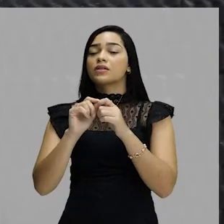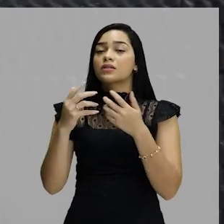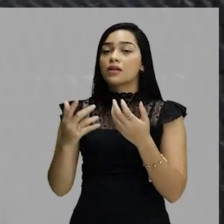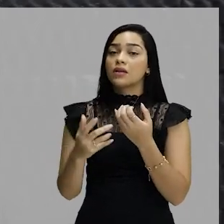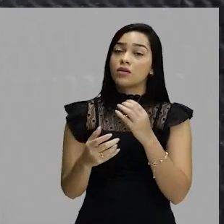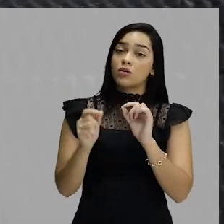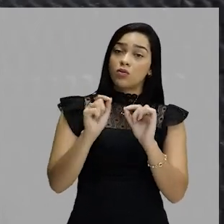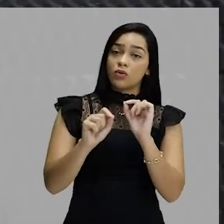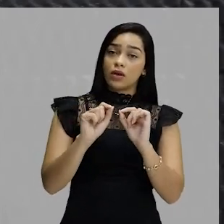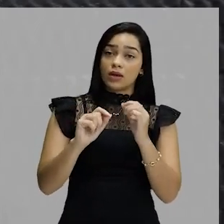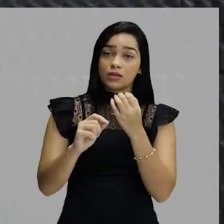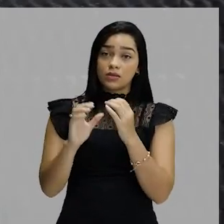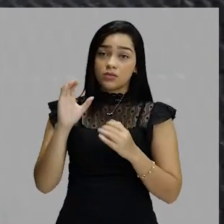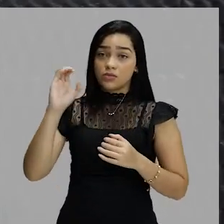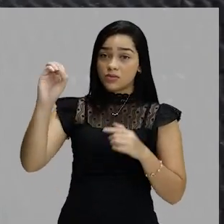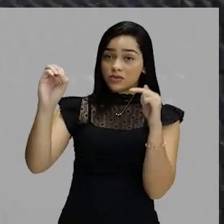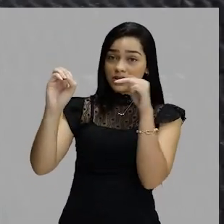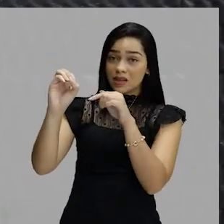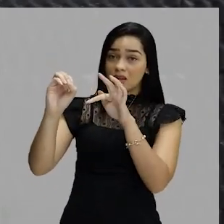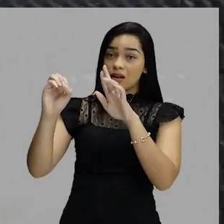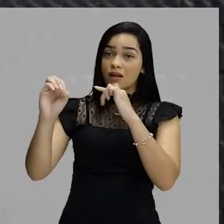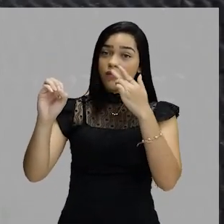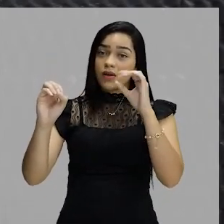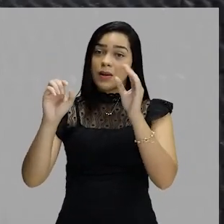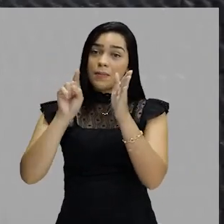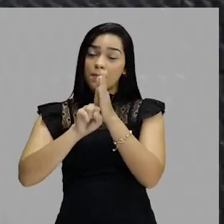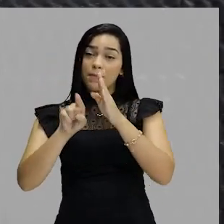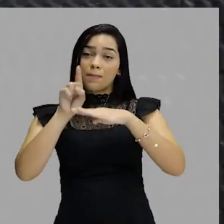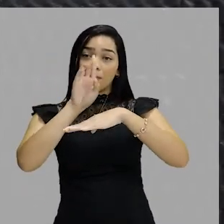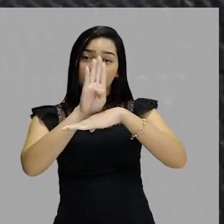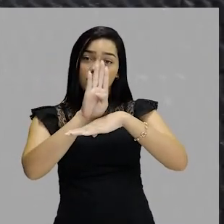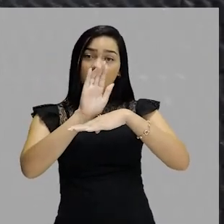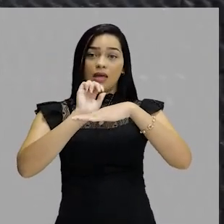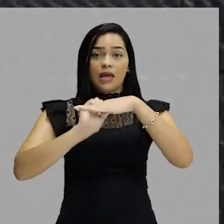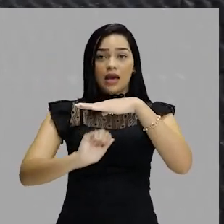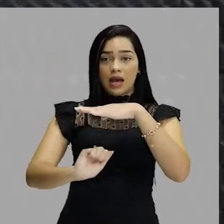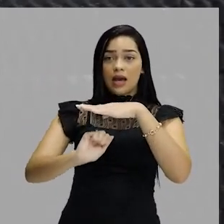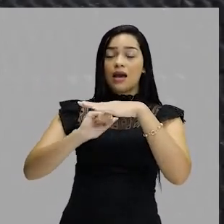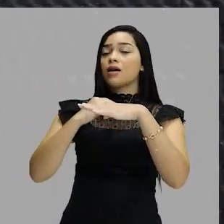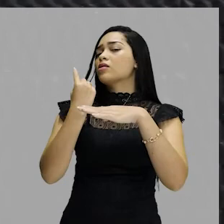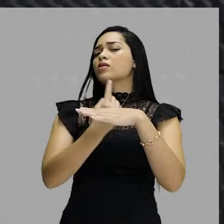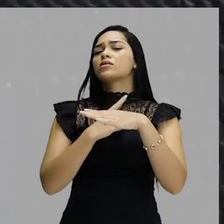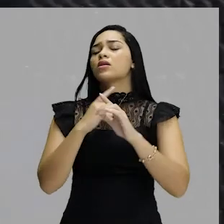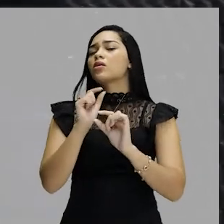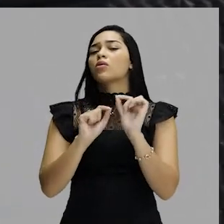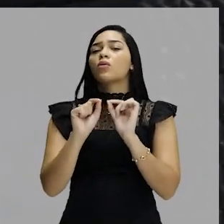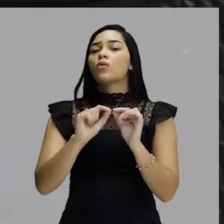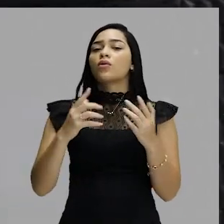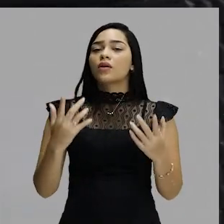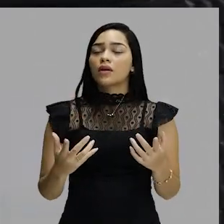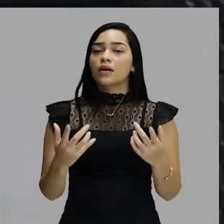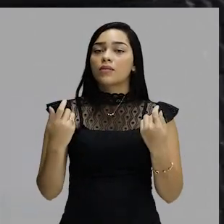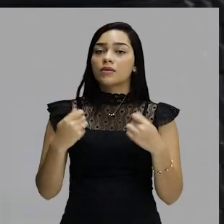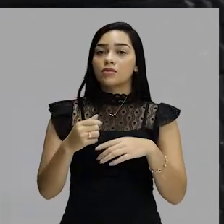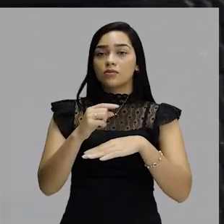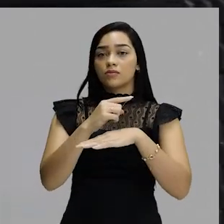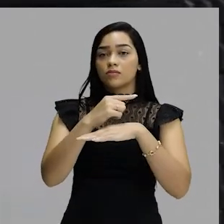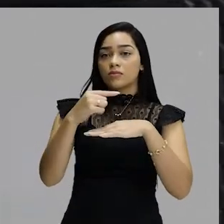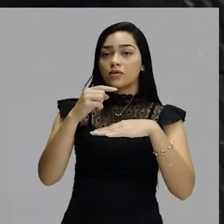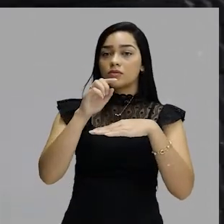Ora, se esse zero da função é menos b sobre a, nós temos o quê? Nós temos que menos